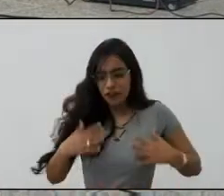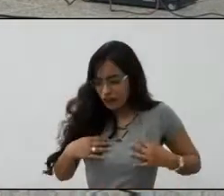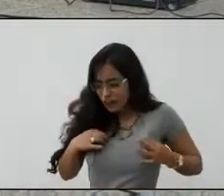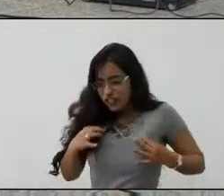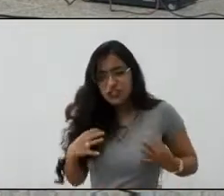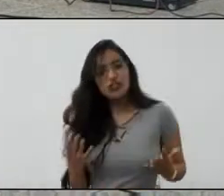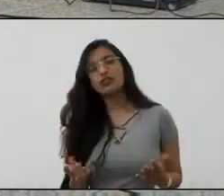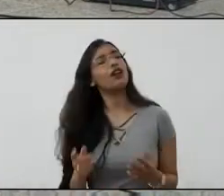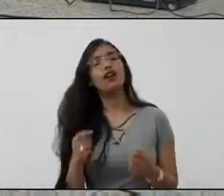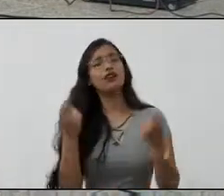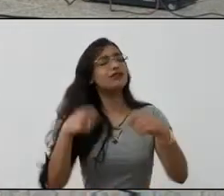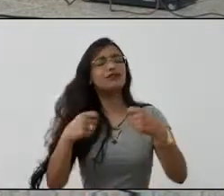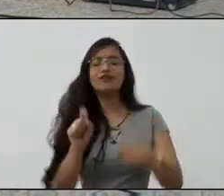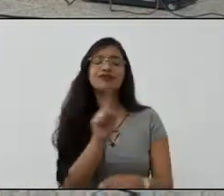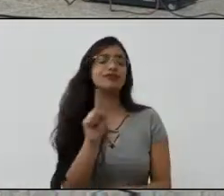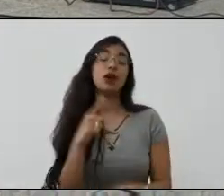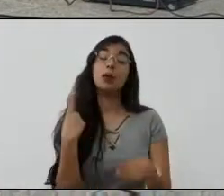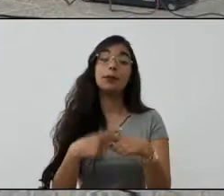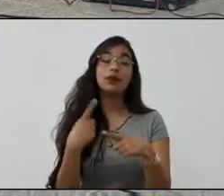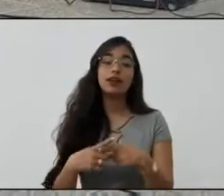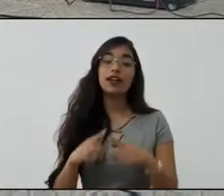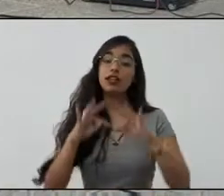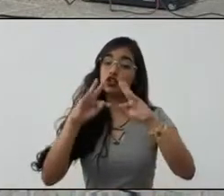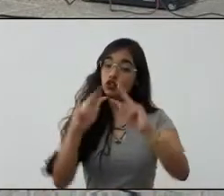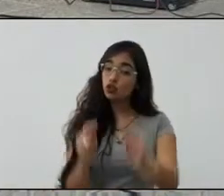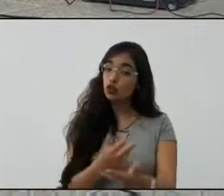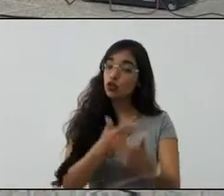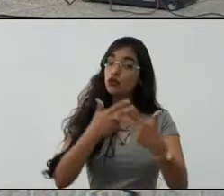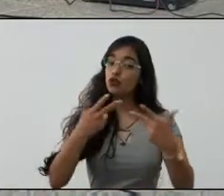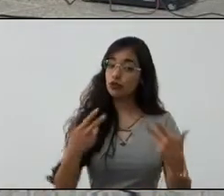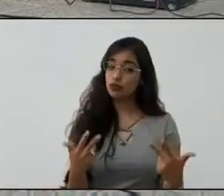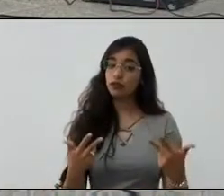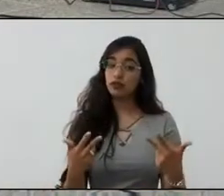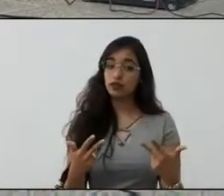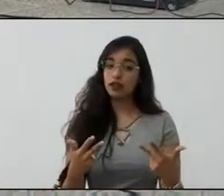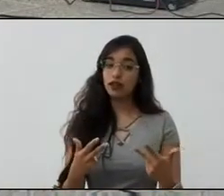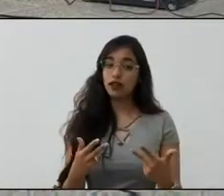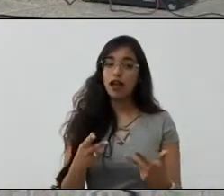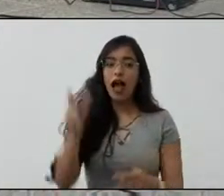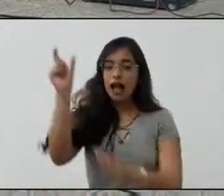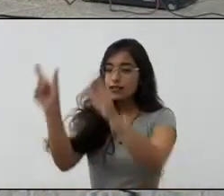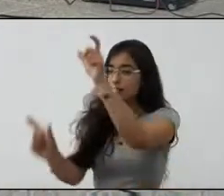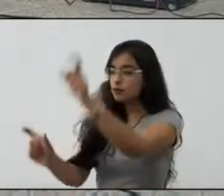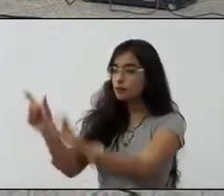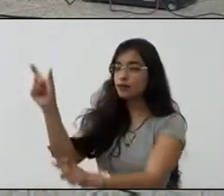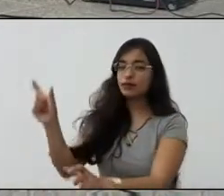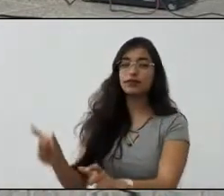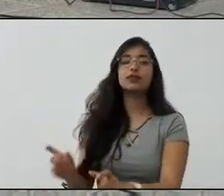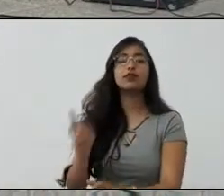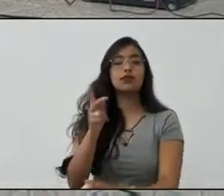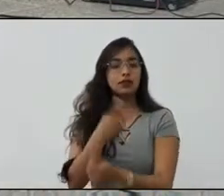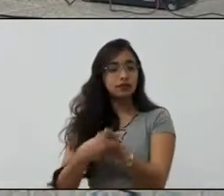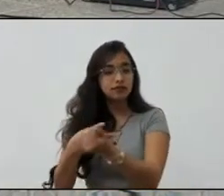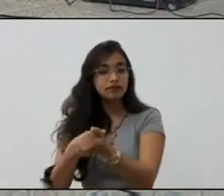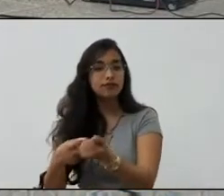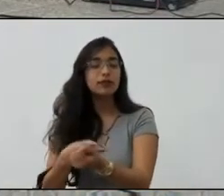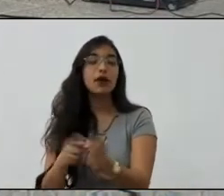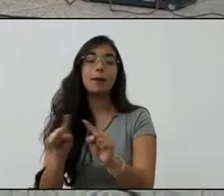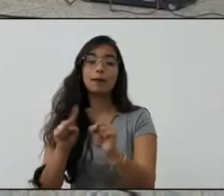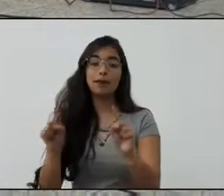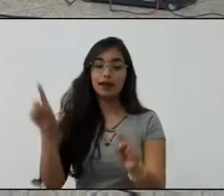nos vestirmos? Porque todas estas coisas os gentios procuram. De certo, vosso